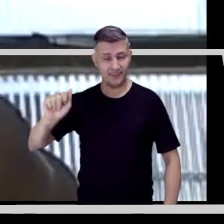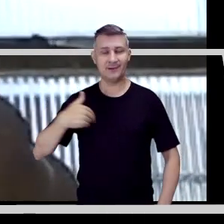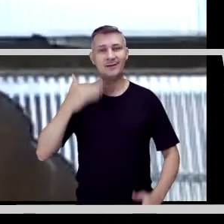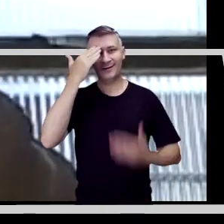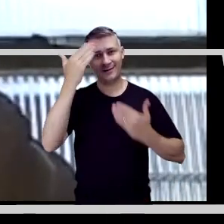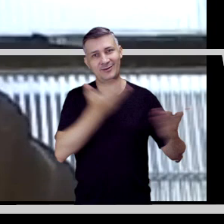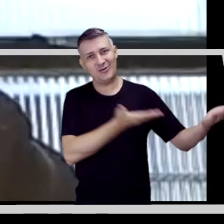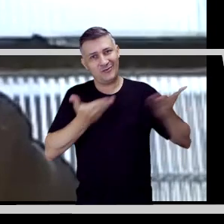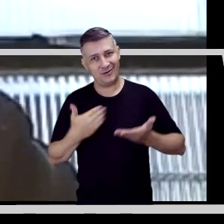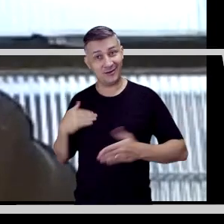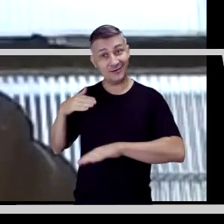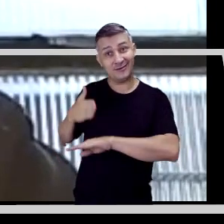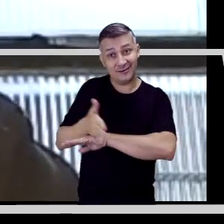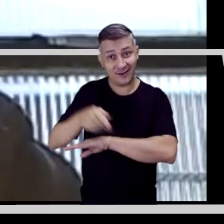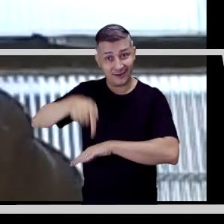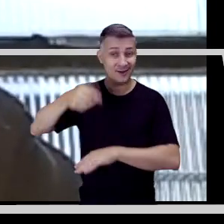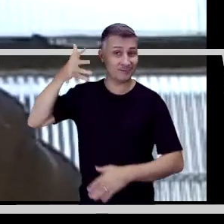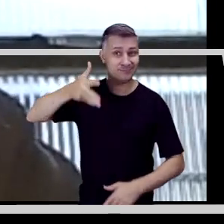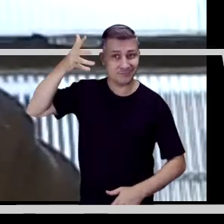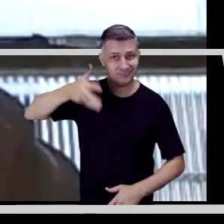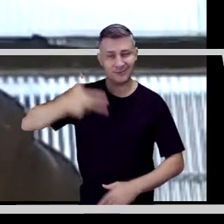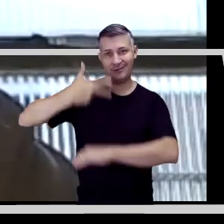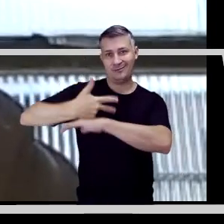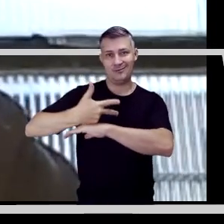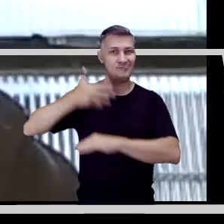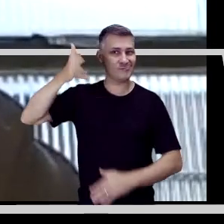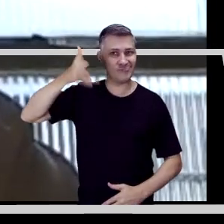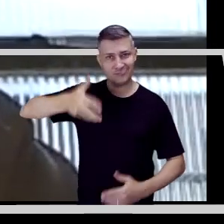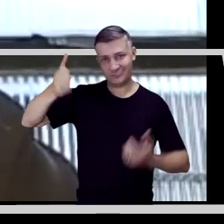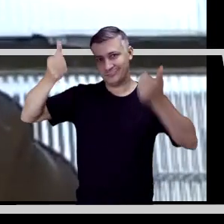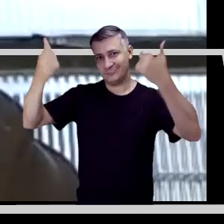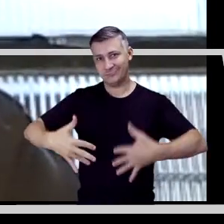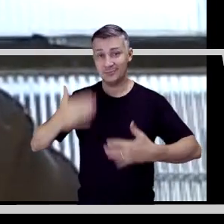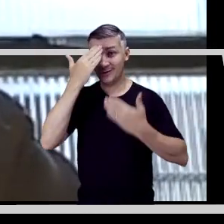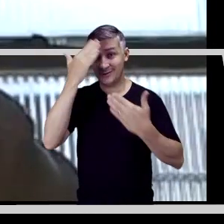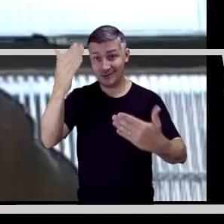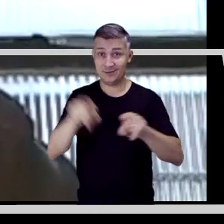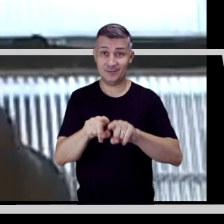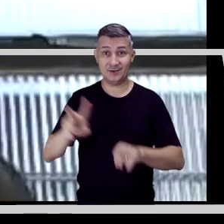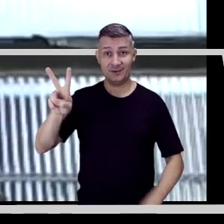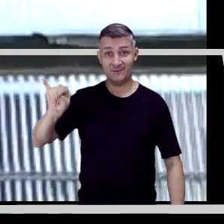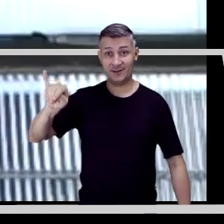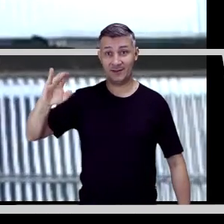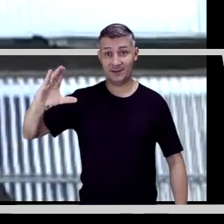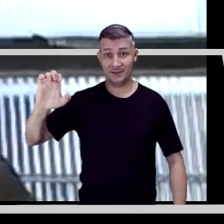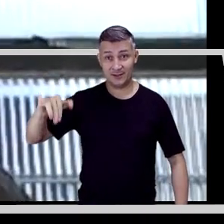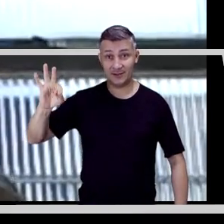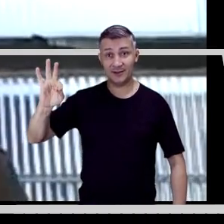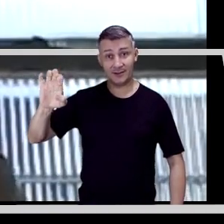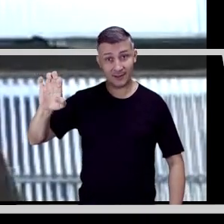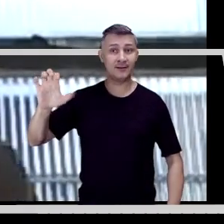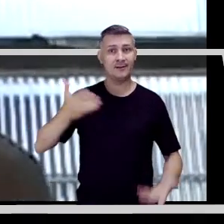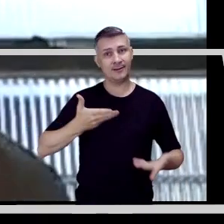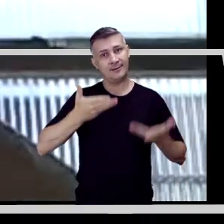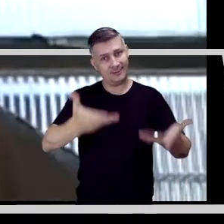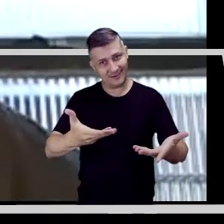primeiramente, agradecer o convite aí para participar no evento, para gravar essa palestra. Agradecer principalmente o Vicente aí, que